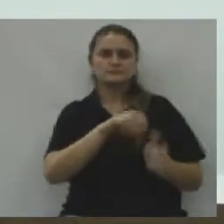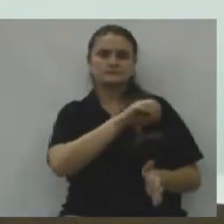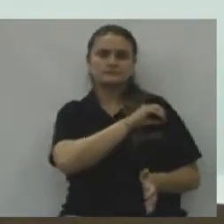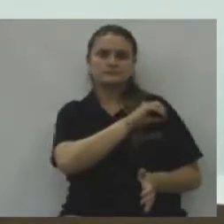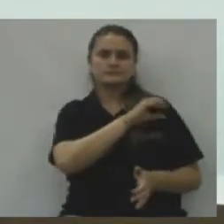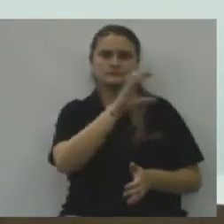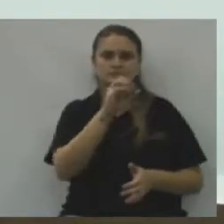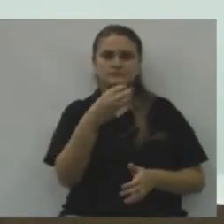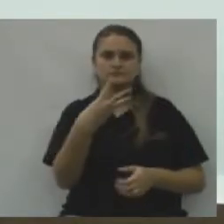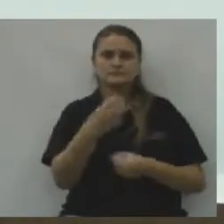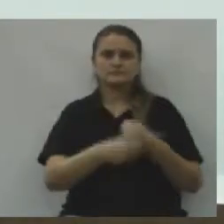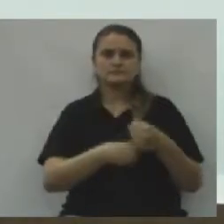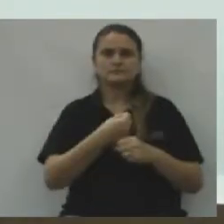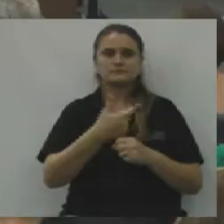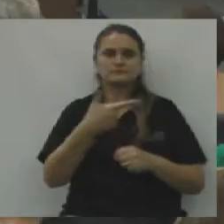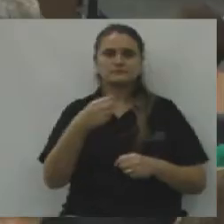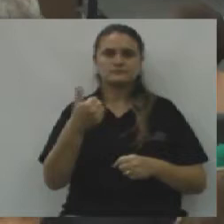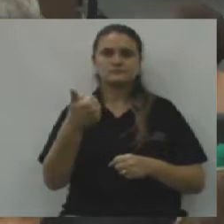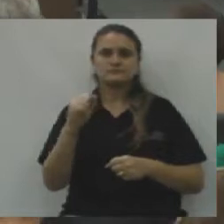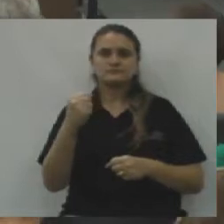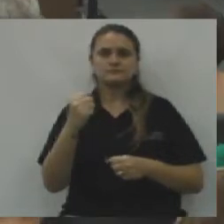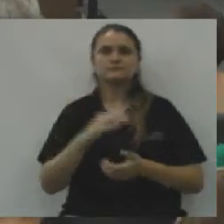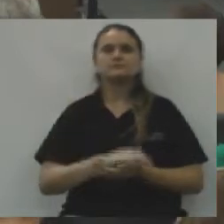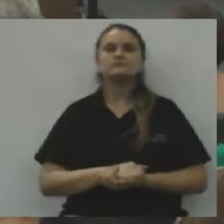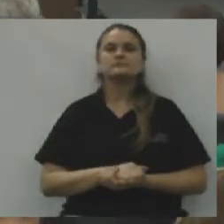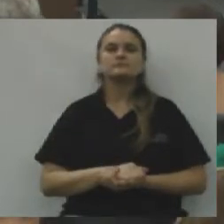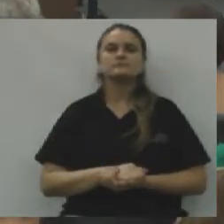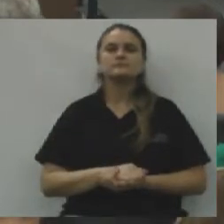número 3/2018.